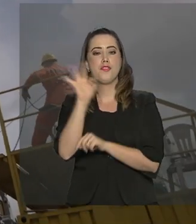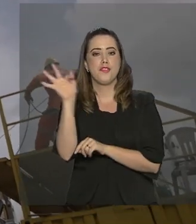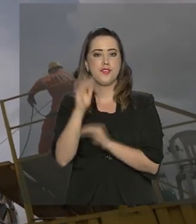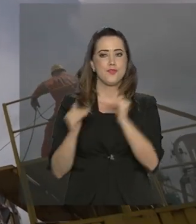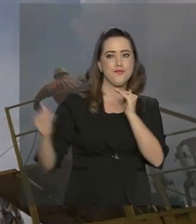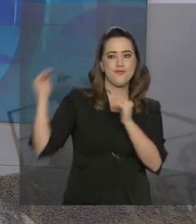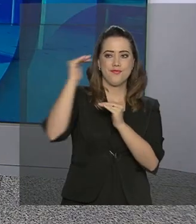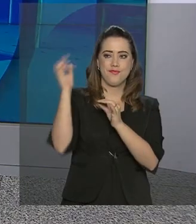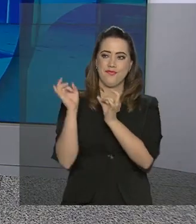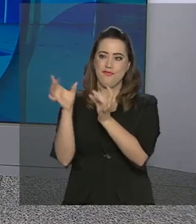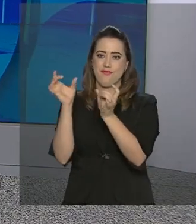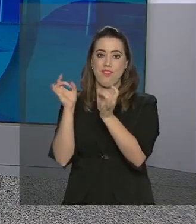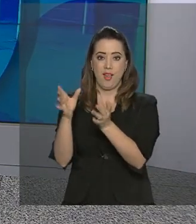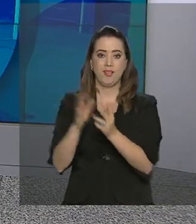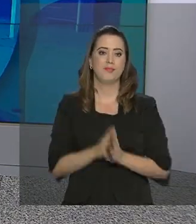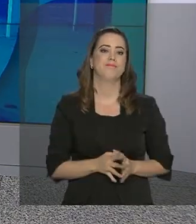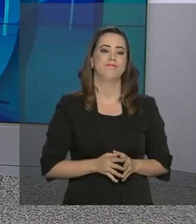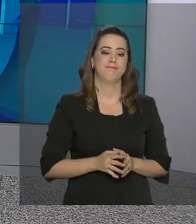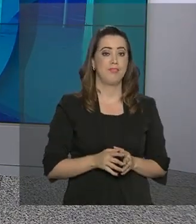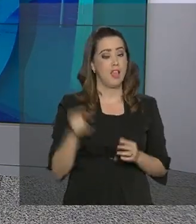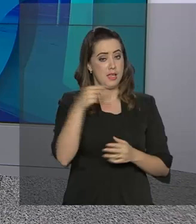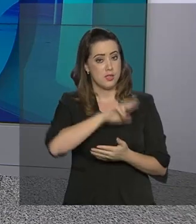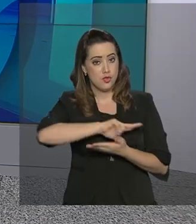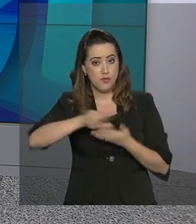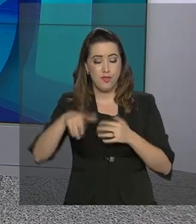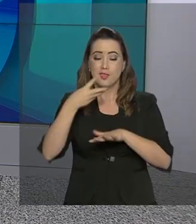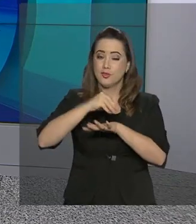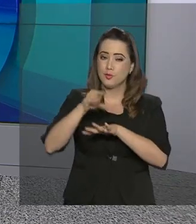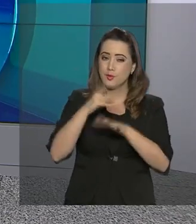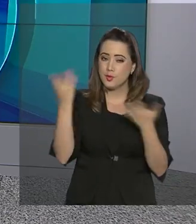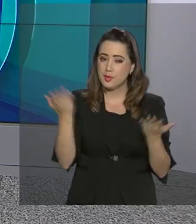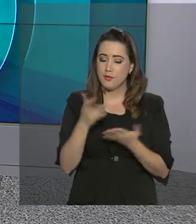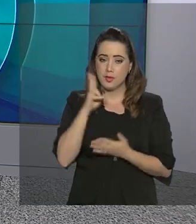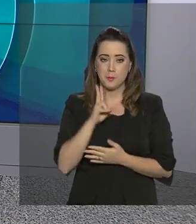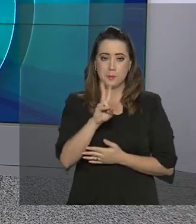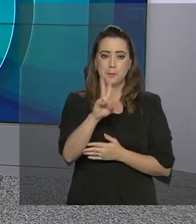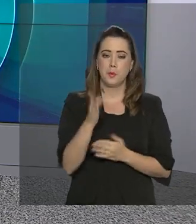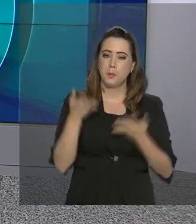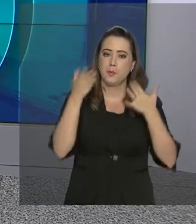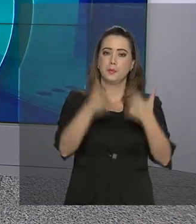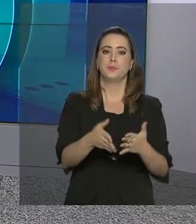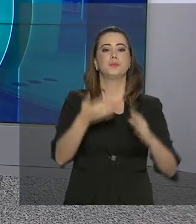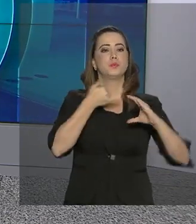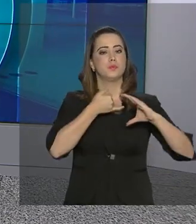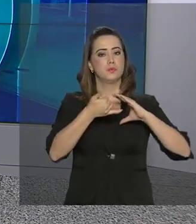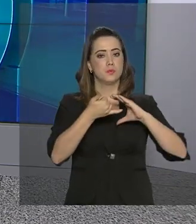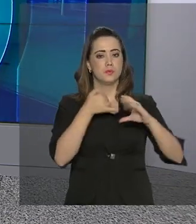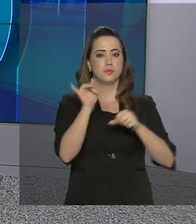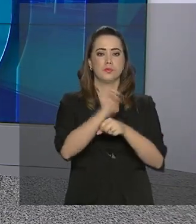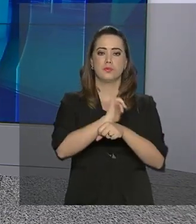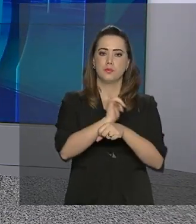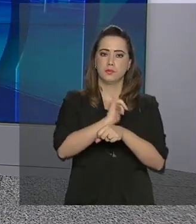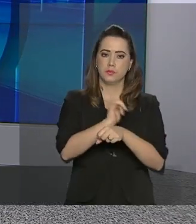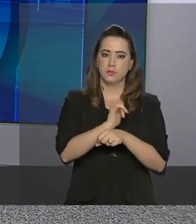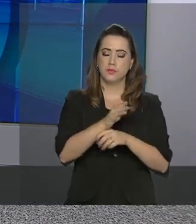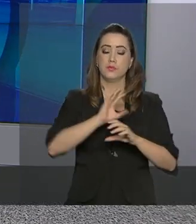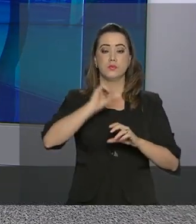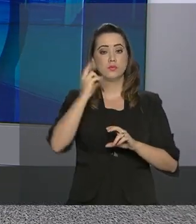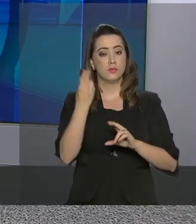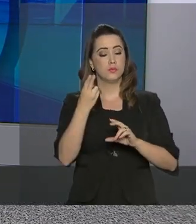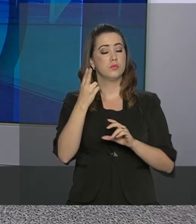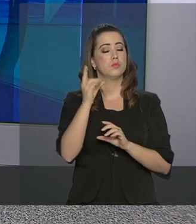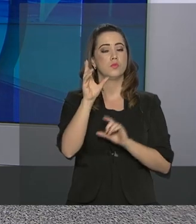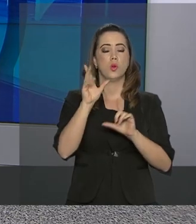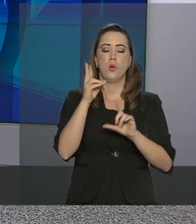superávit. Essas e outras notícias você acompanha agora e para participar basta acessar o Bate-Papo ao